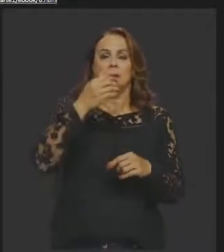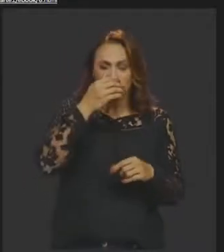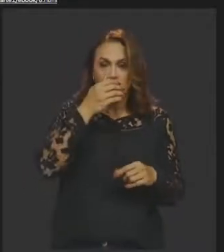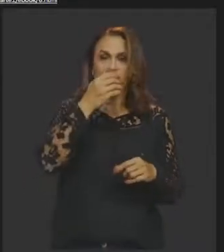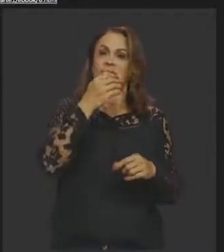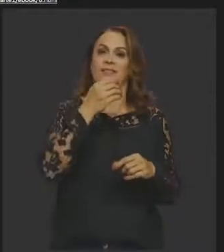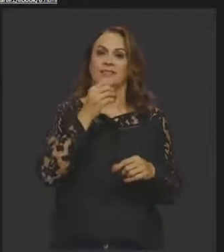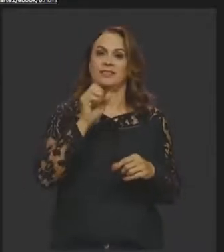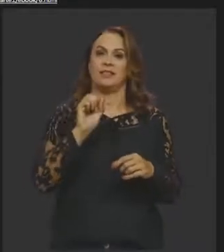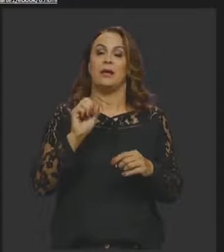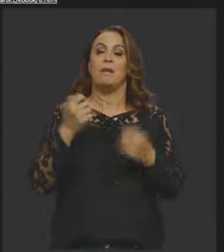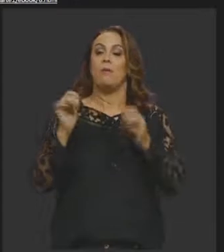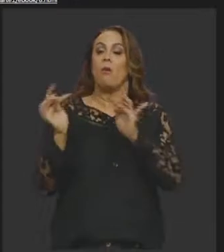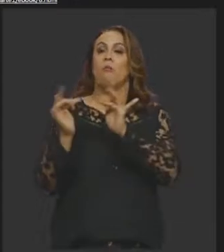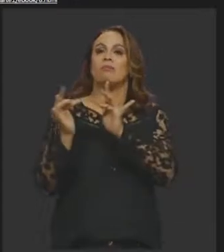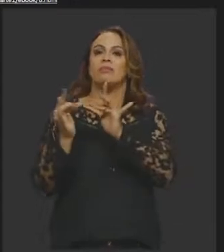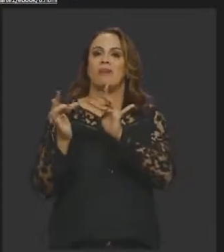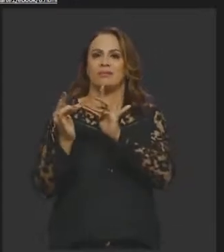pessoa contaminada.